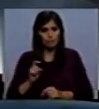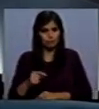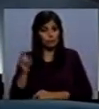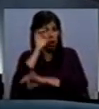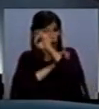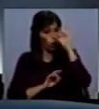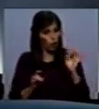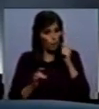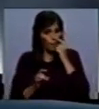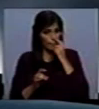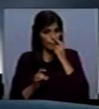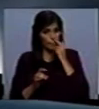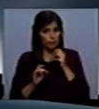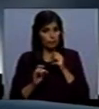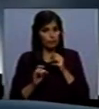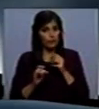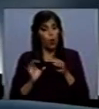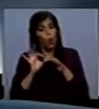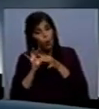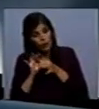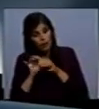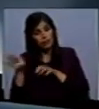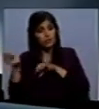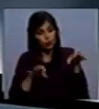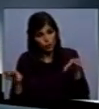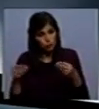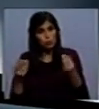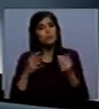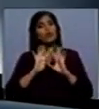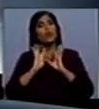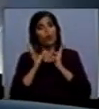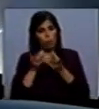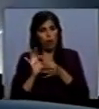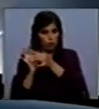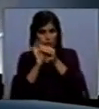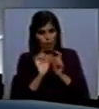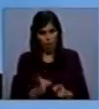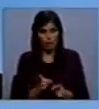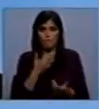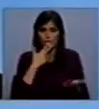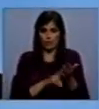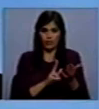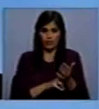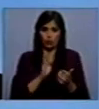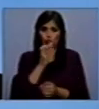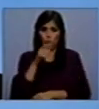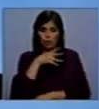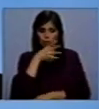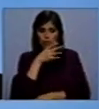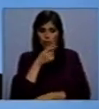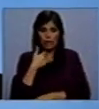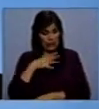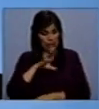é é unisa desunido e muitas coisas mas globalmente unidas exatamente na rua joão diz a pouco nós queremos melhor as origens